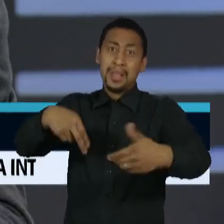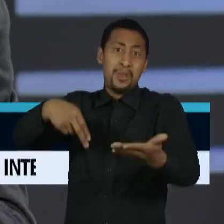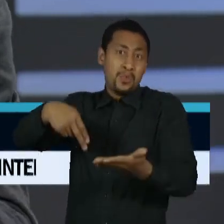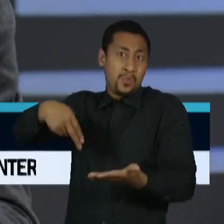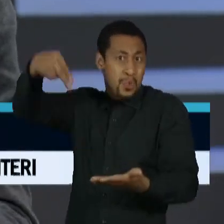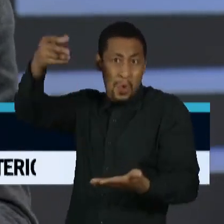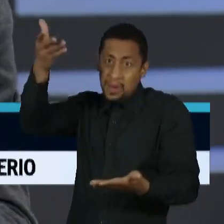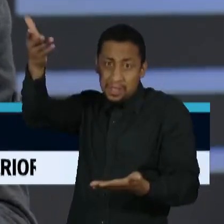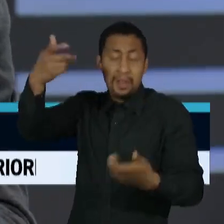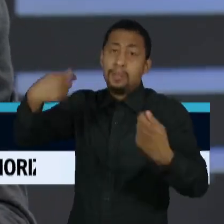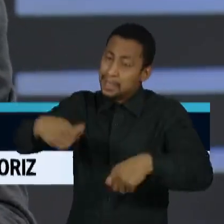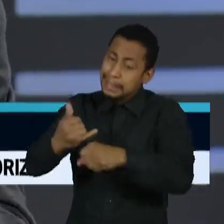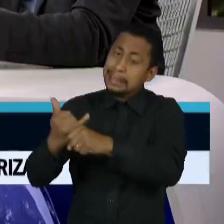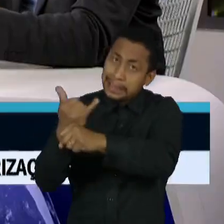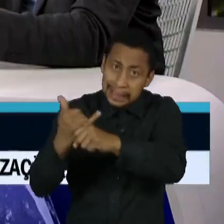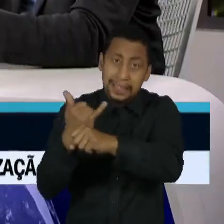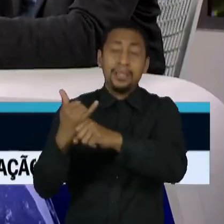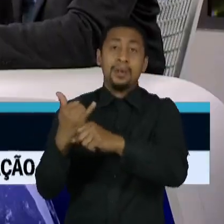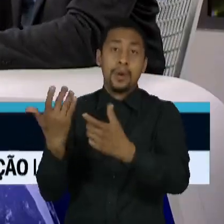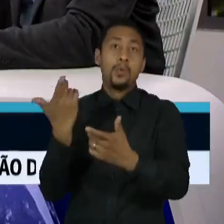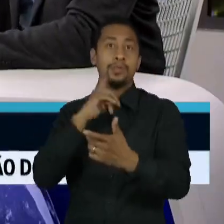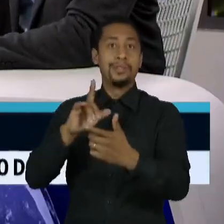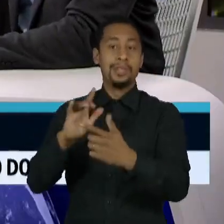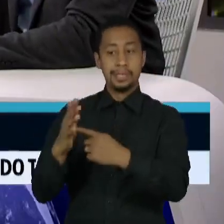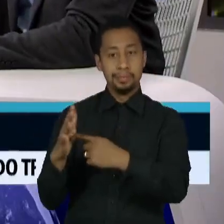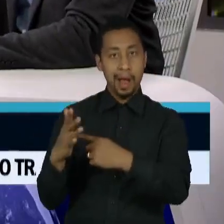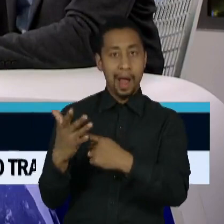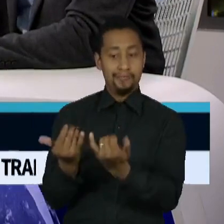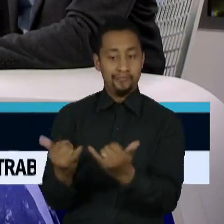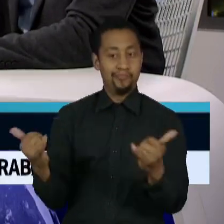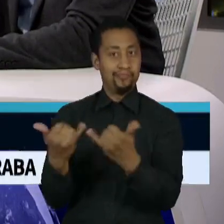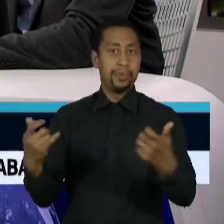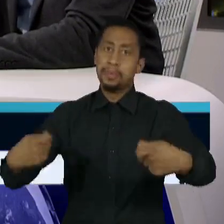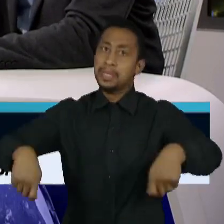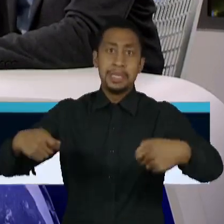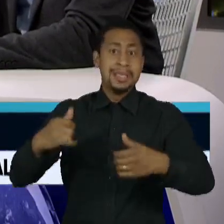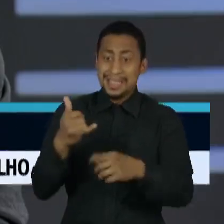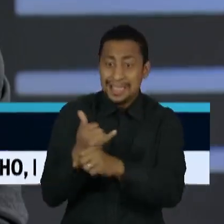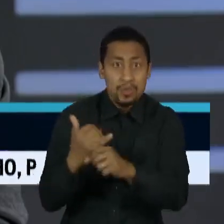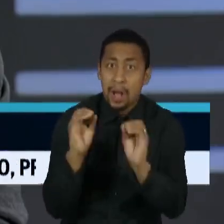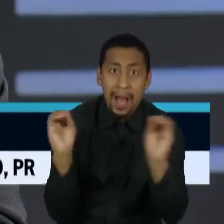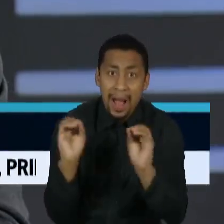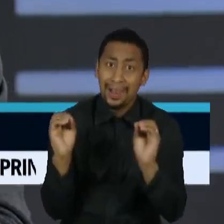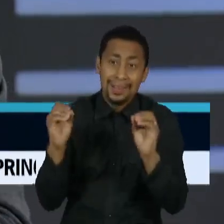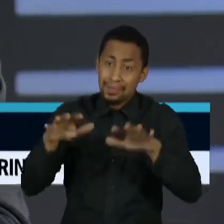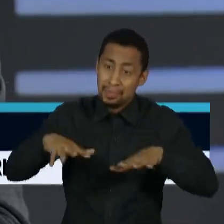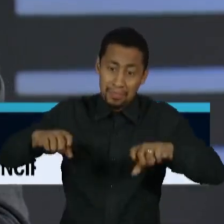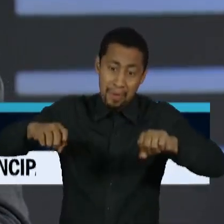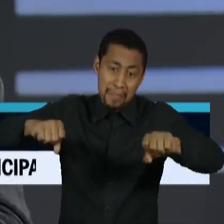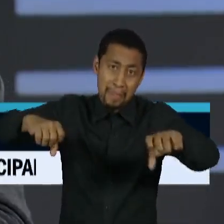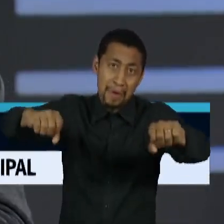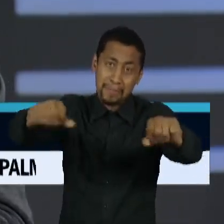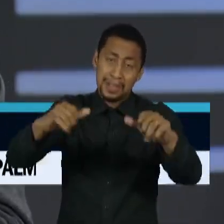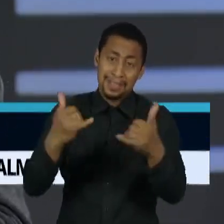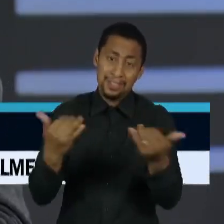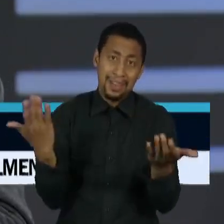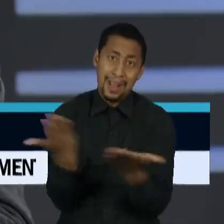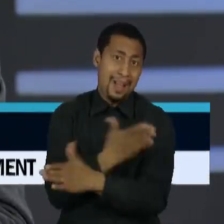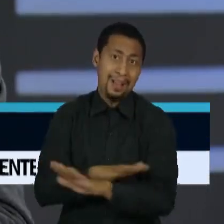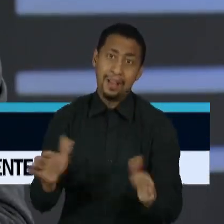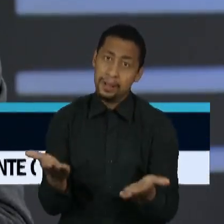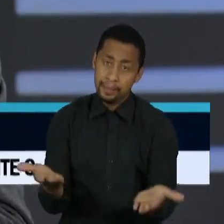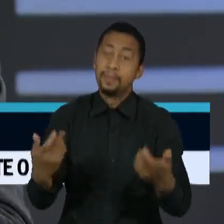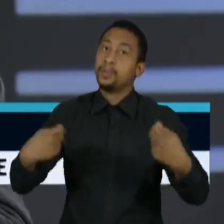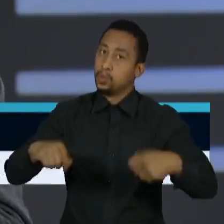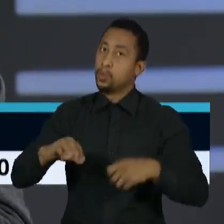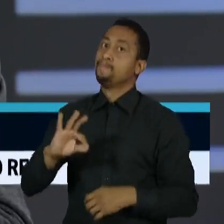termoelétrica e o pessoal ia ficar no escuro se o diesel não chegasse. Então, é um problema seríssimo a ser enfrentado por Polícia Federal, segurança,